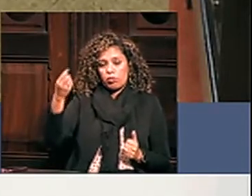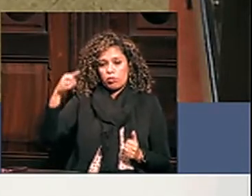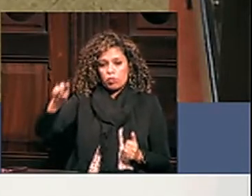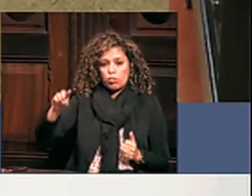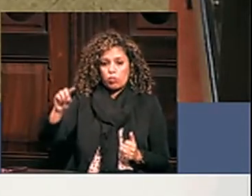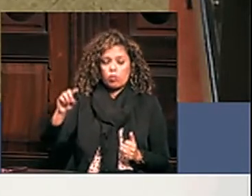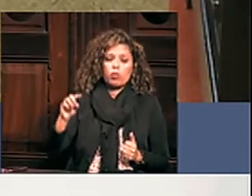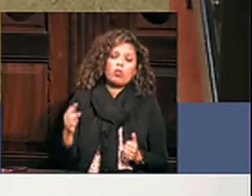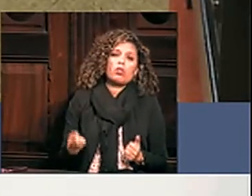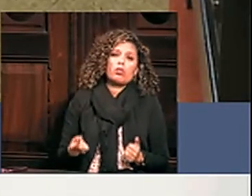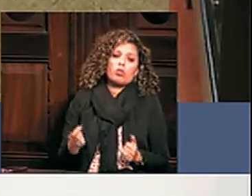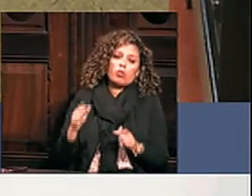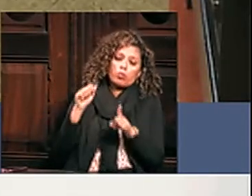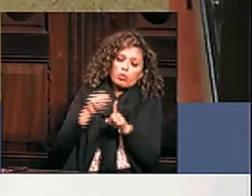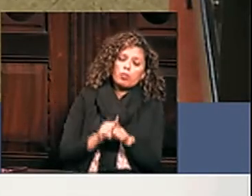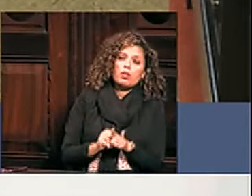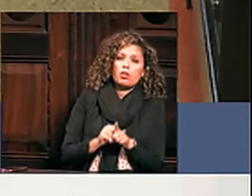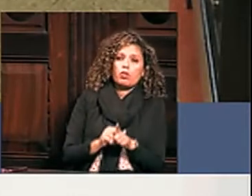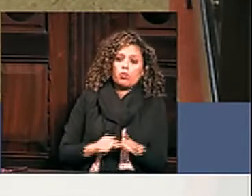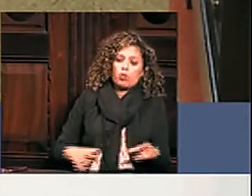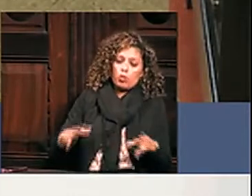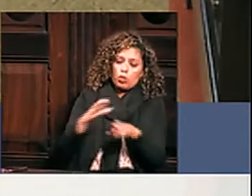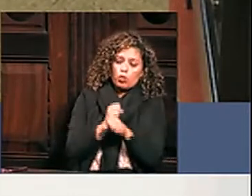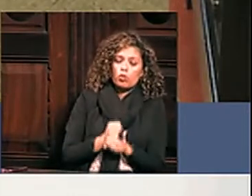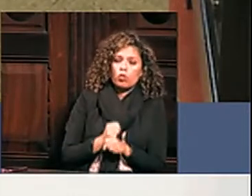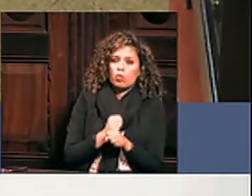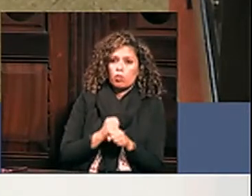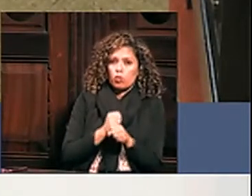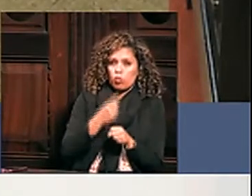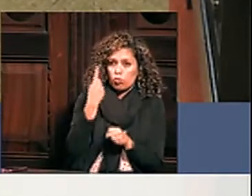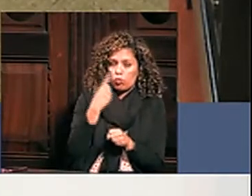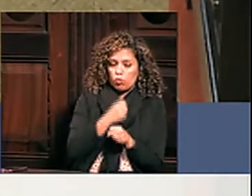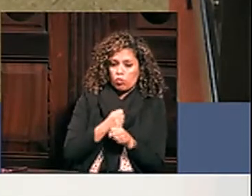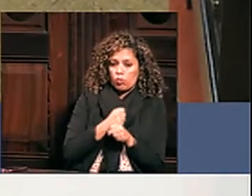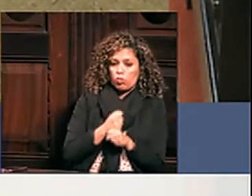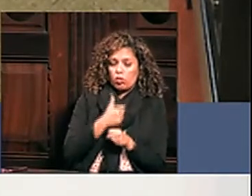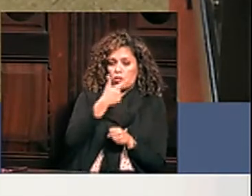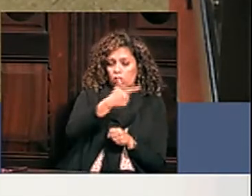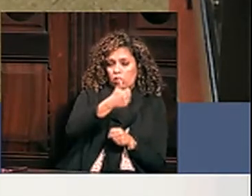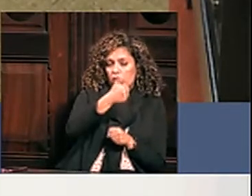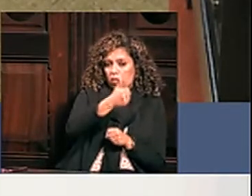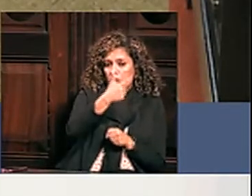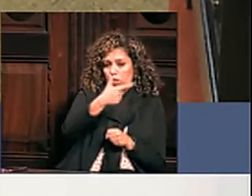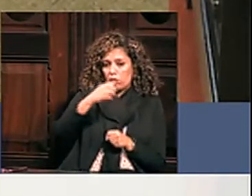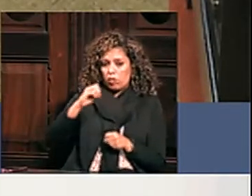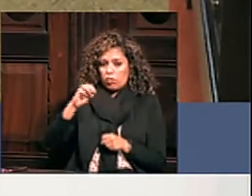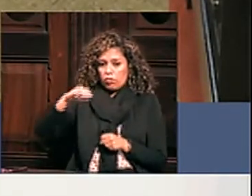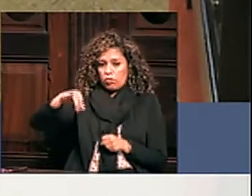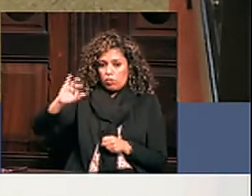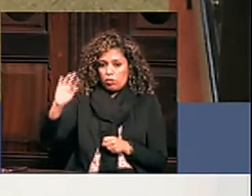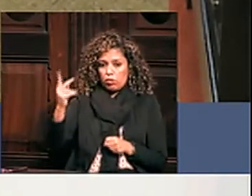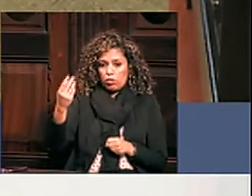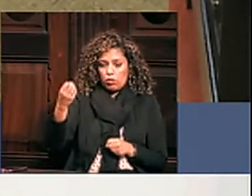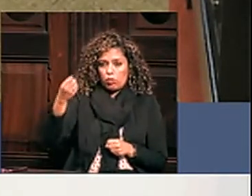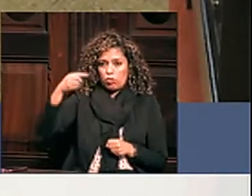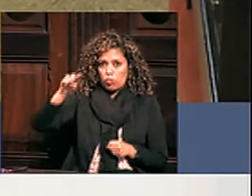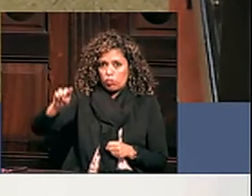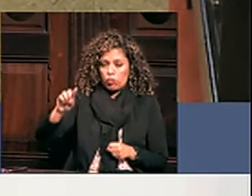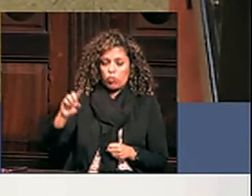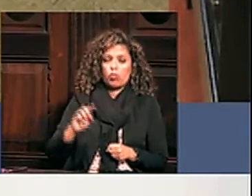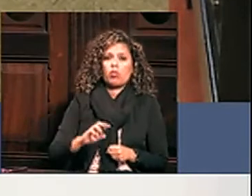120 milhões de reais por ano. Se quisermos igualar a São Paulo, saindo de 34 para